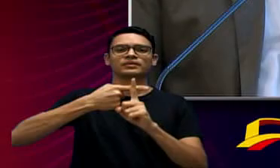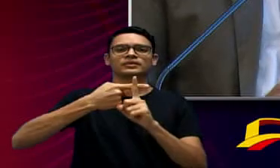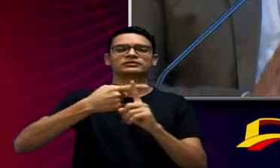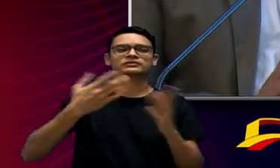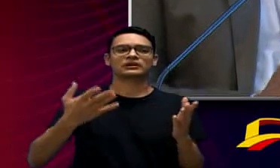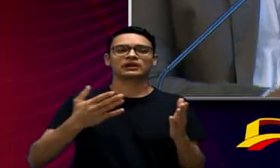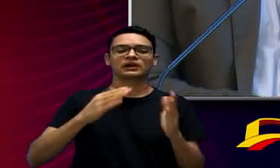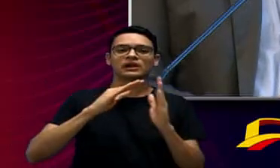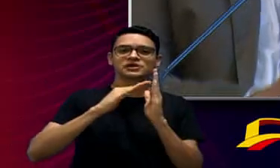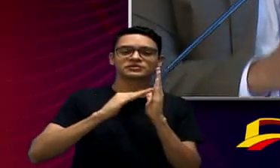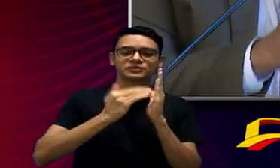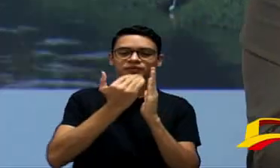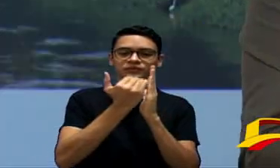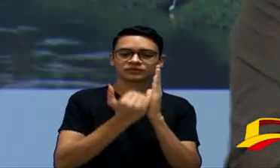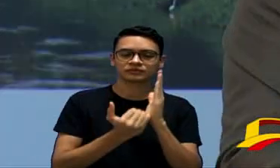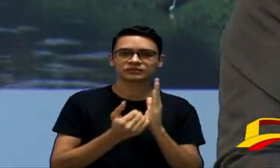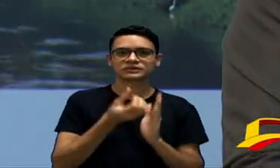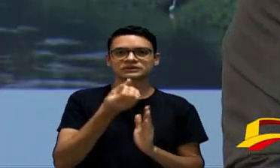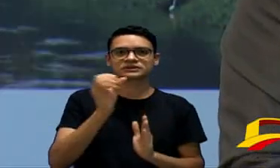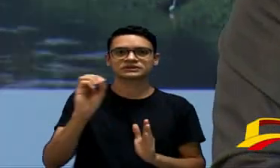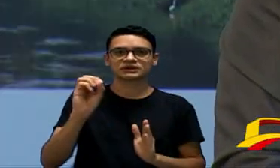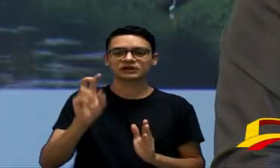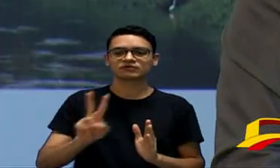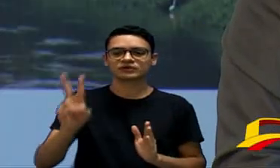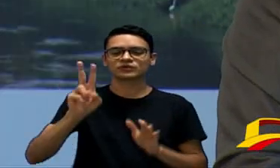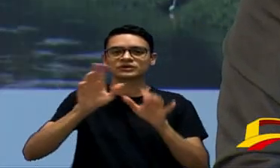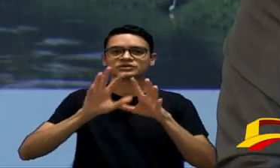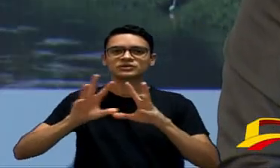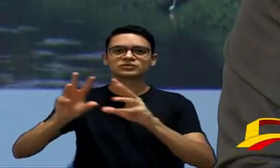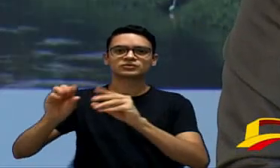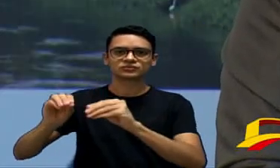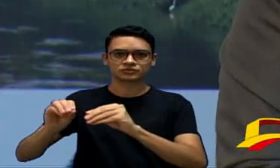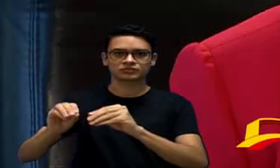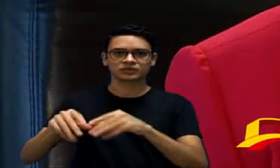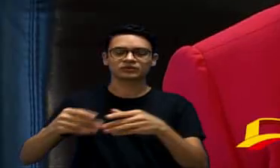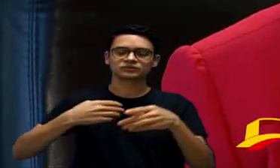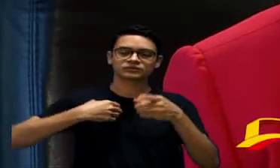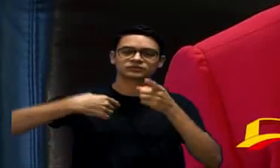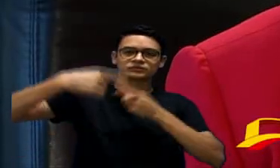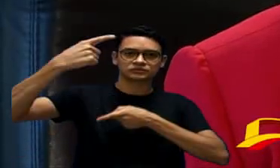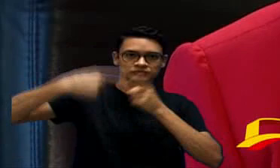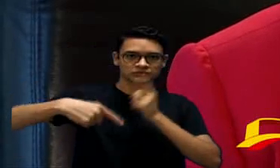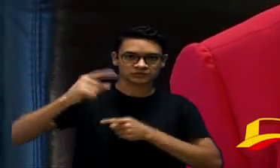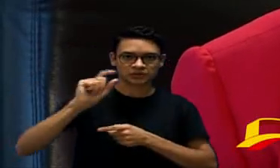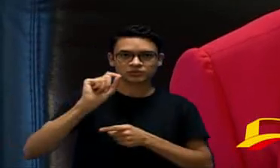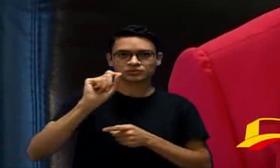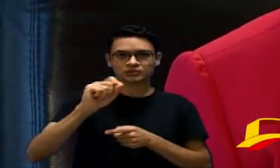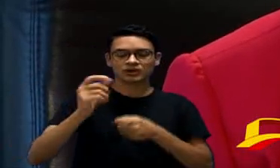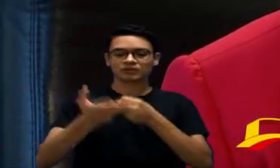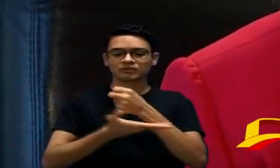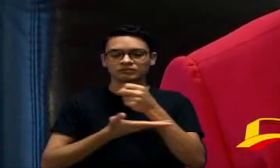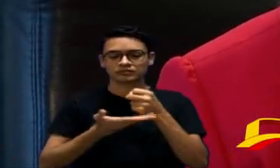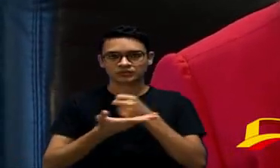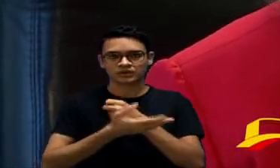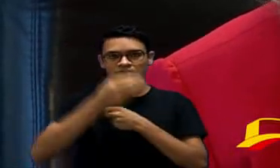para 60, para valorizar os todos, valorizar toda a... Eu estou discutindo, vereador, a fundamentação de por que as prefeituras começaram a